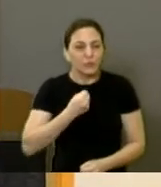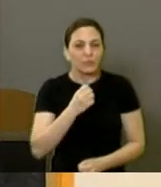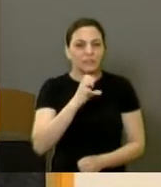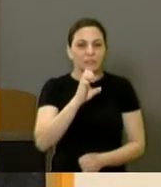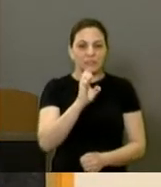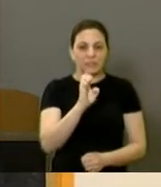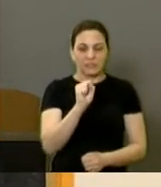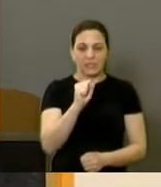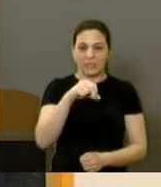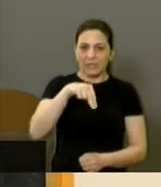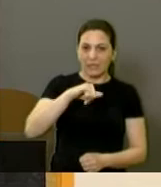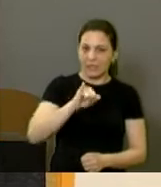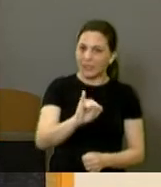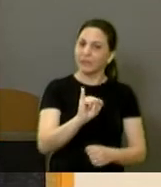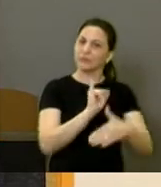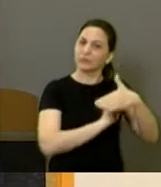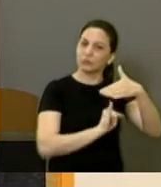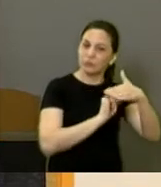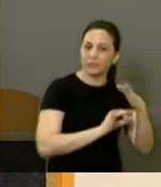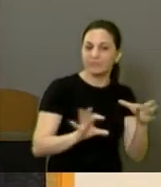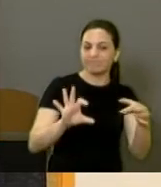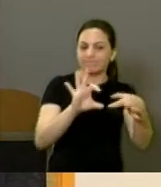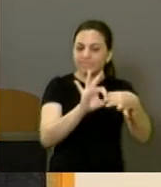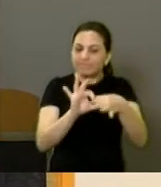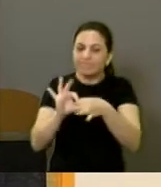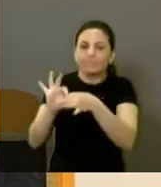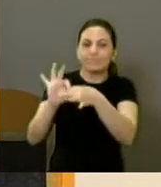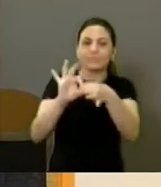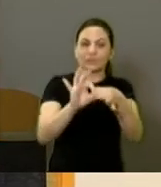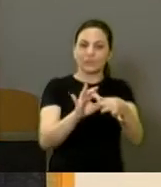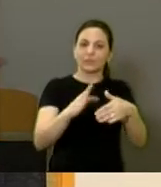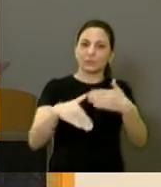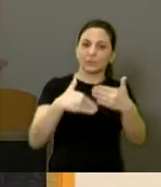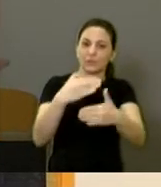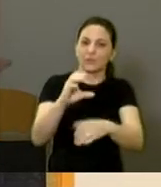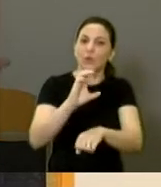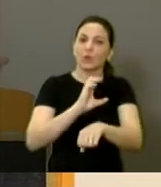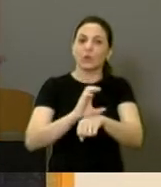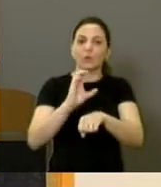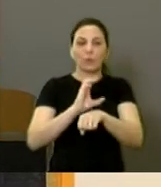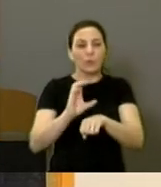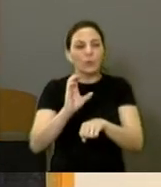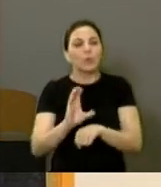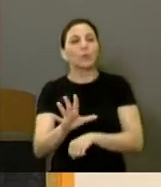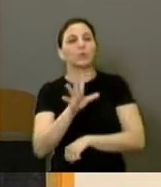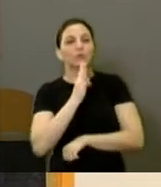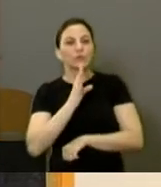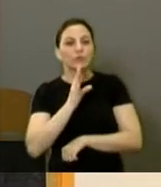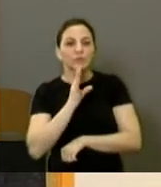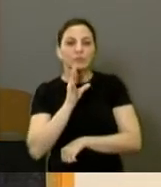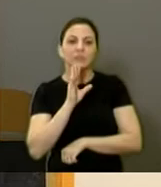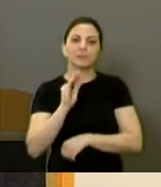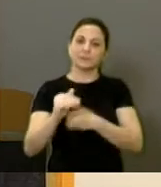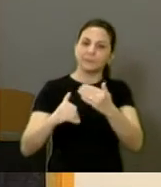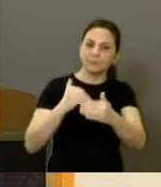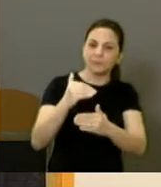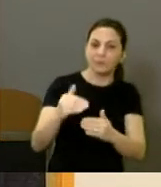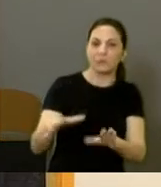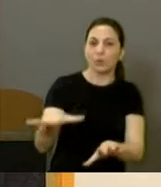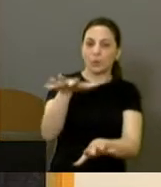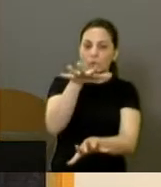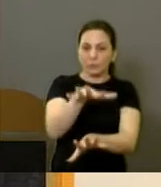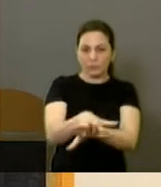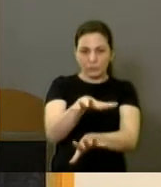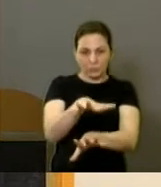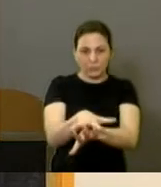várias instituições para que nós possamos nos juntar e promover cada vez mais esse conhecimento de maneira que a gente promova a